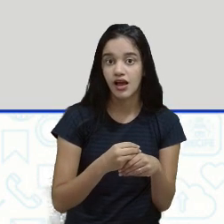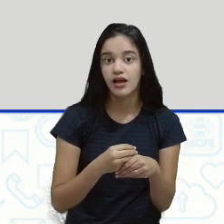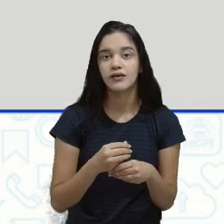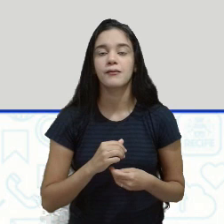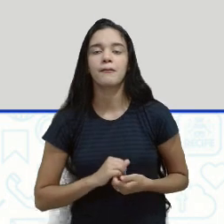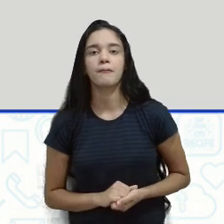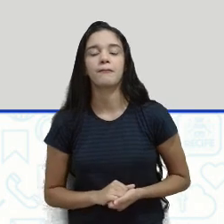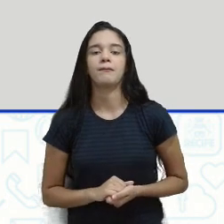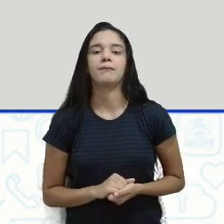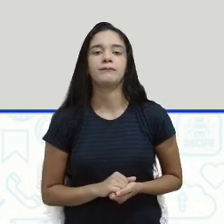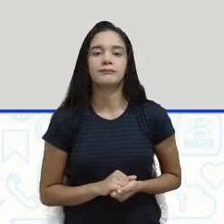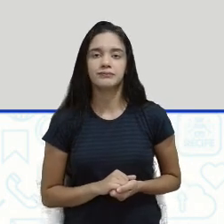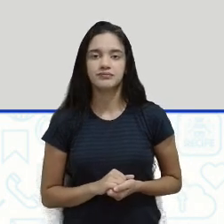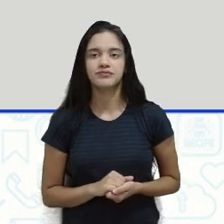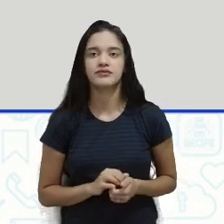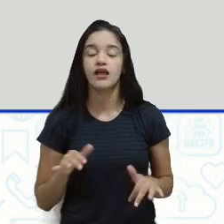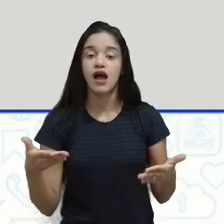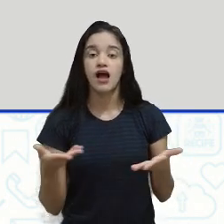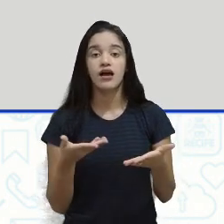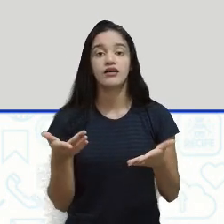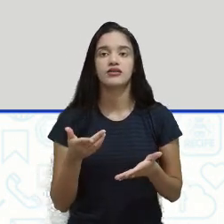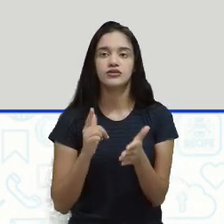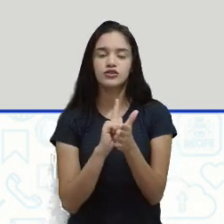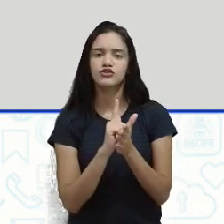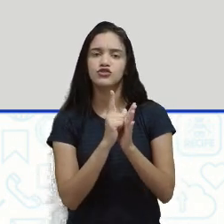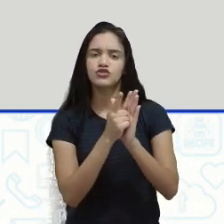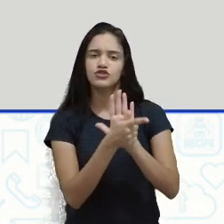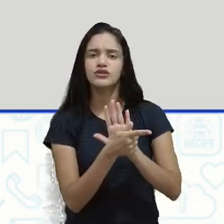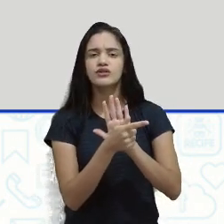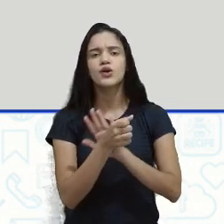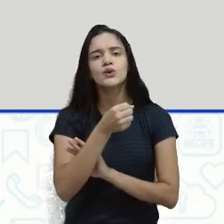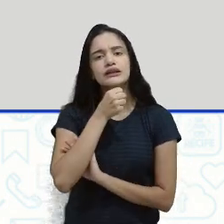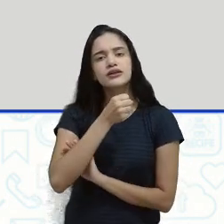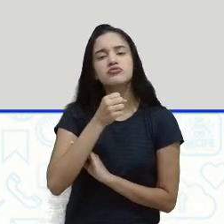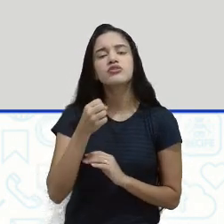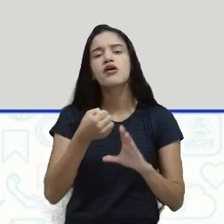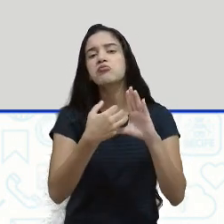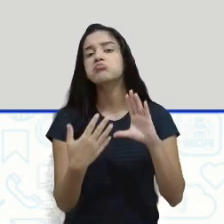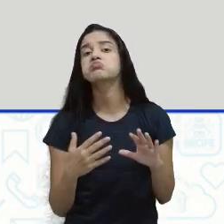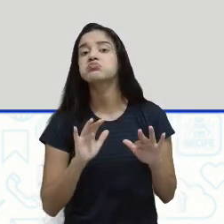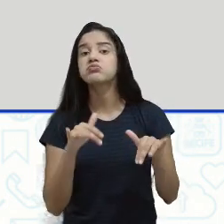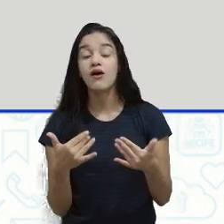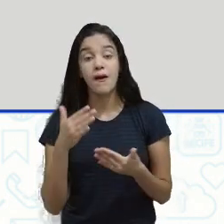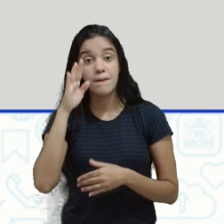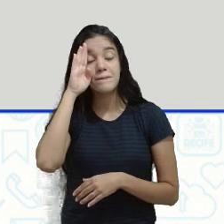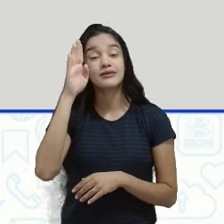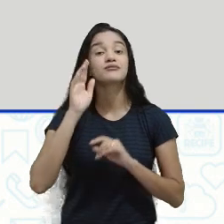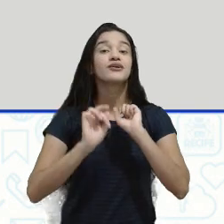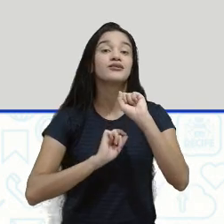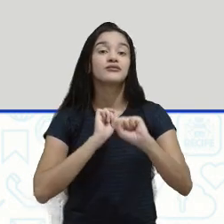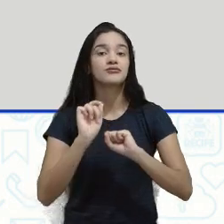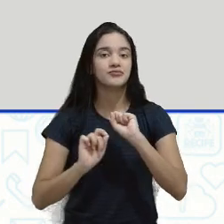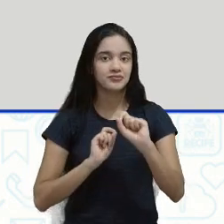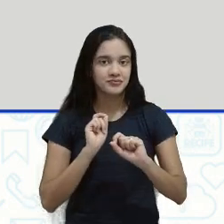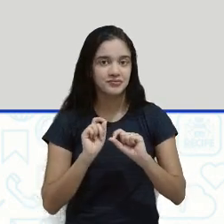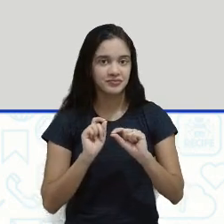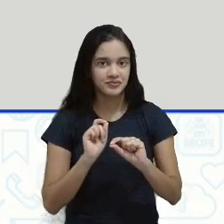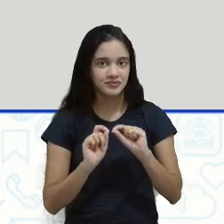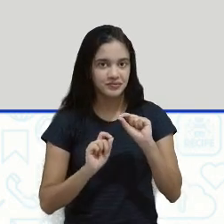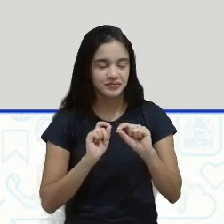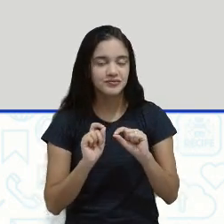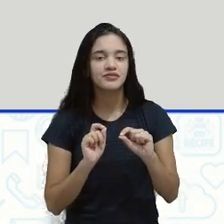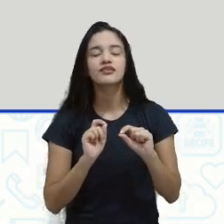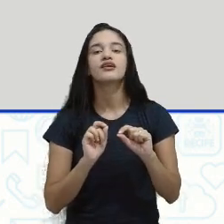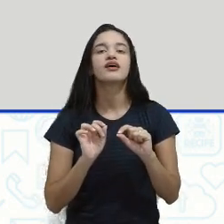conhecendo. Então, quais as características do gênero entrevista? As principais características da